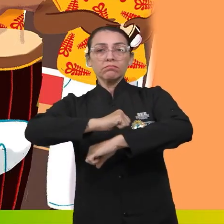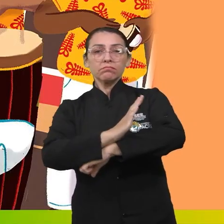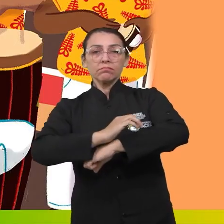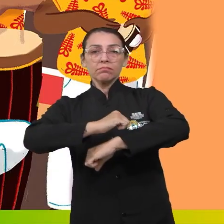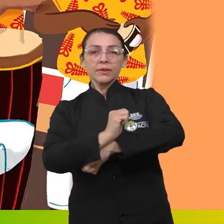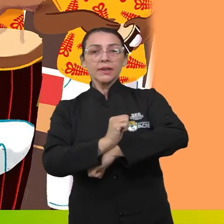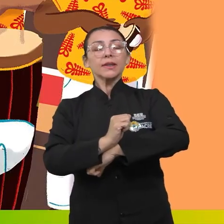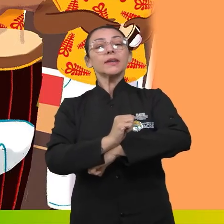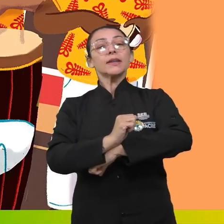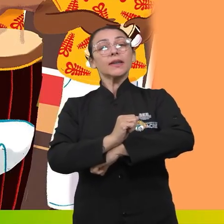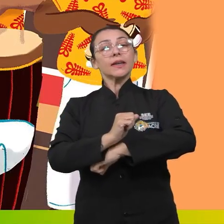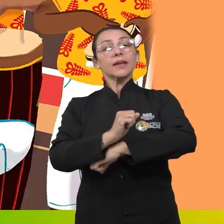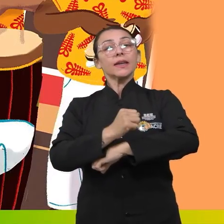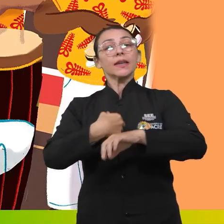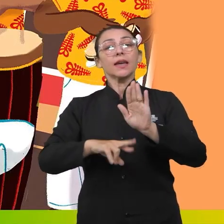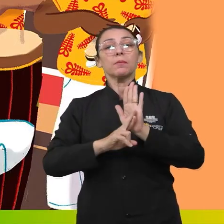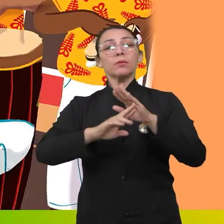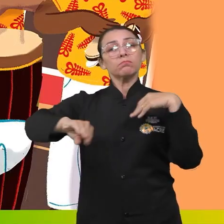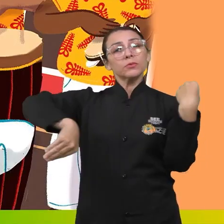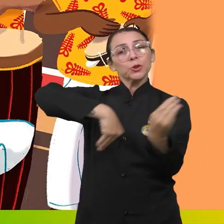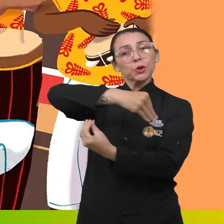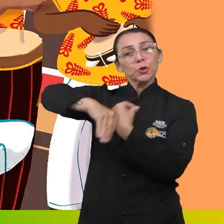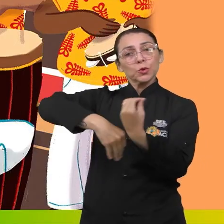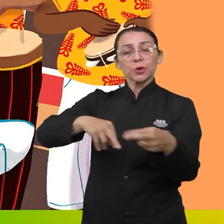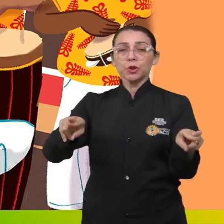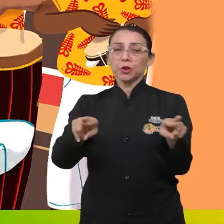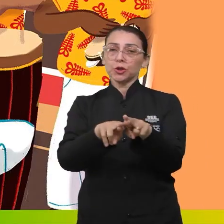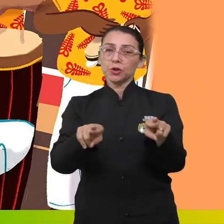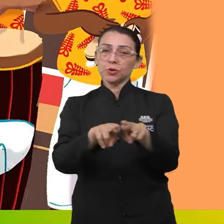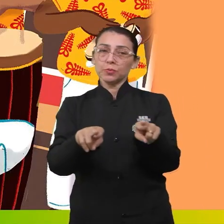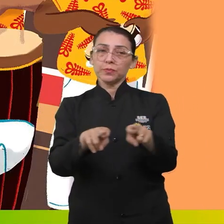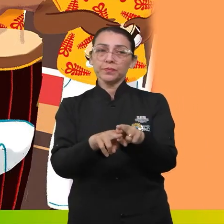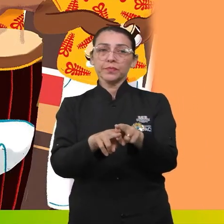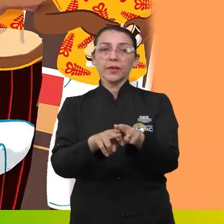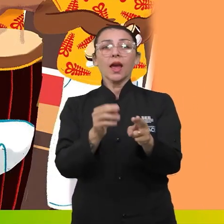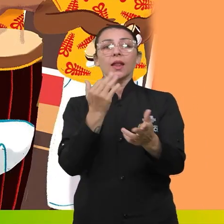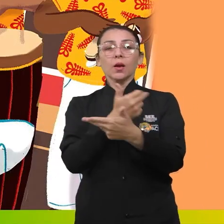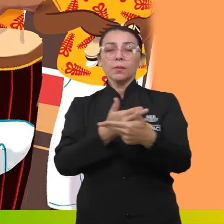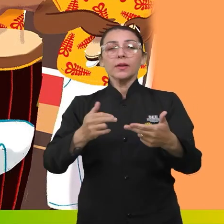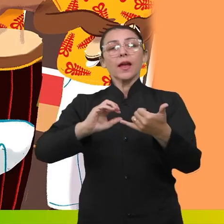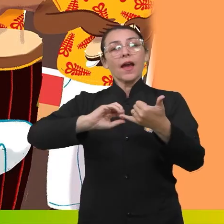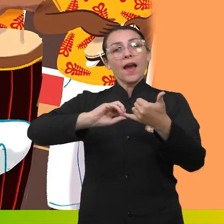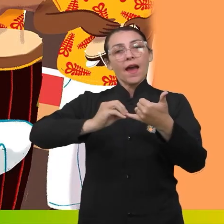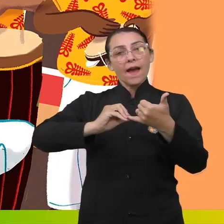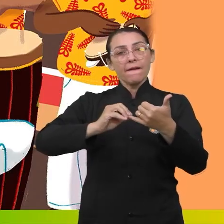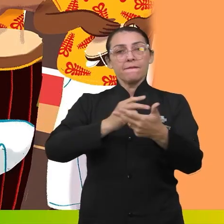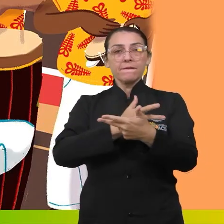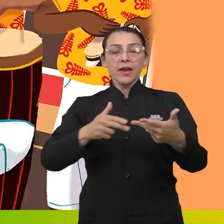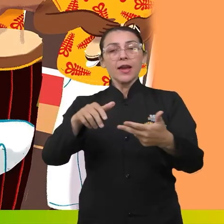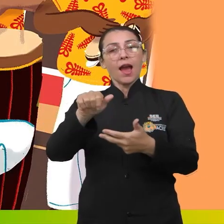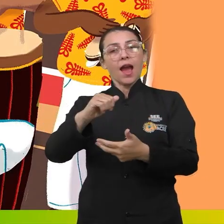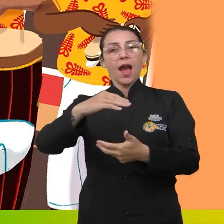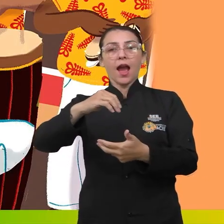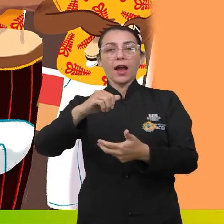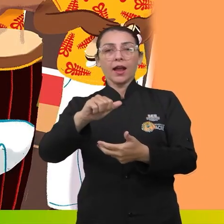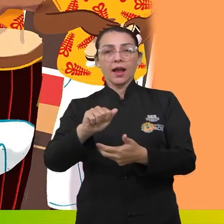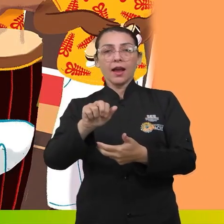representam aí uma mistura de ritmos. Na culinária também nós tivemos, como